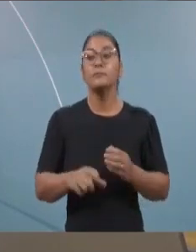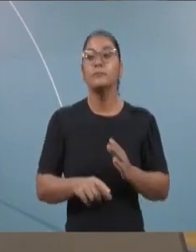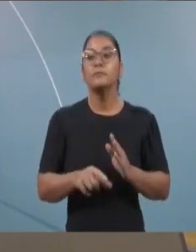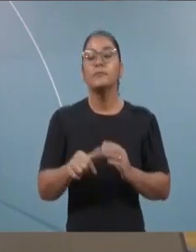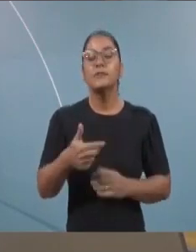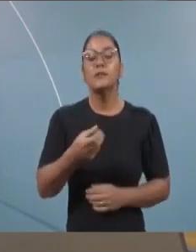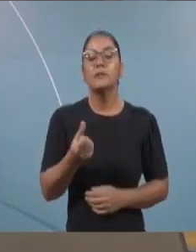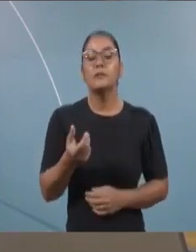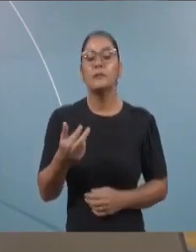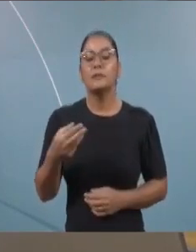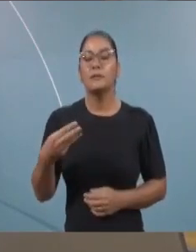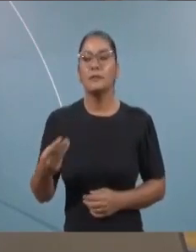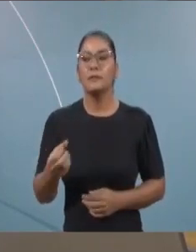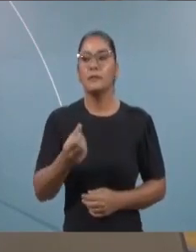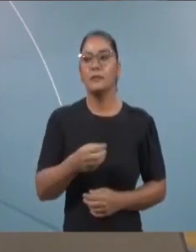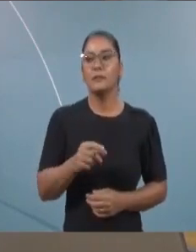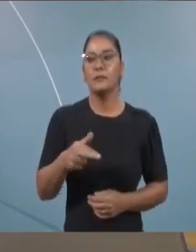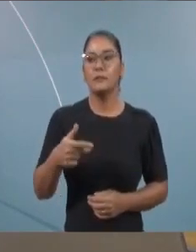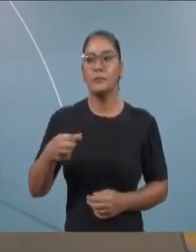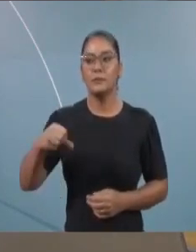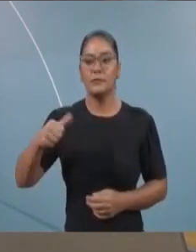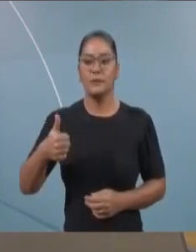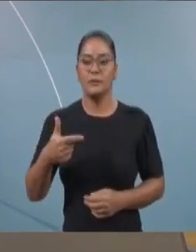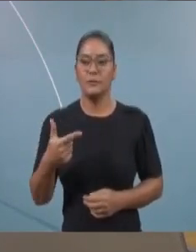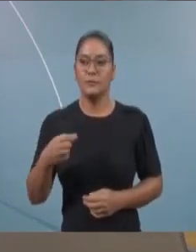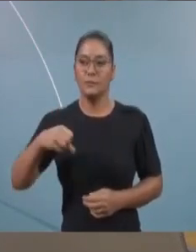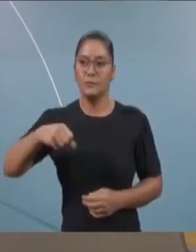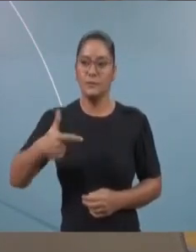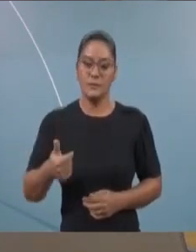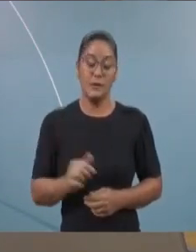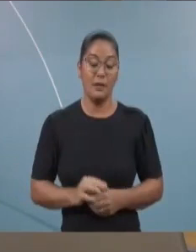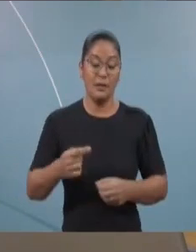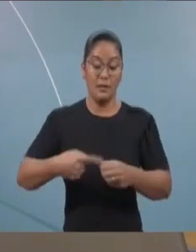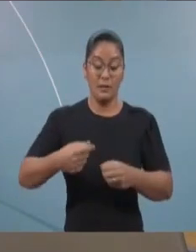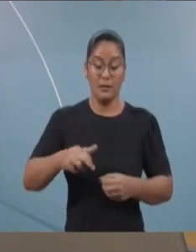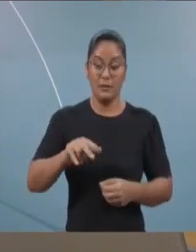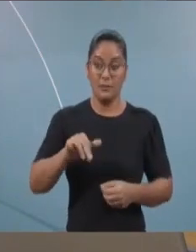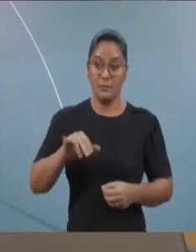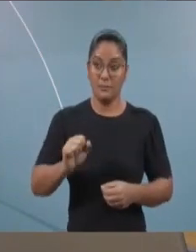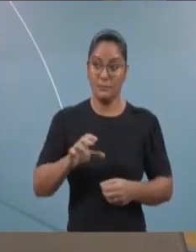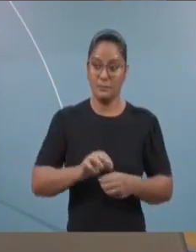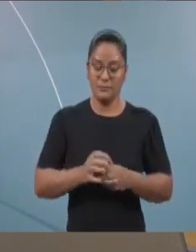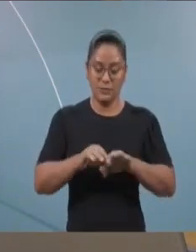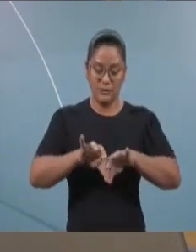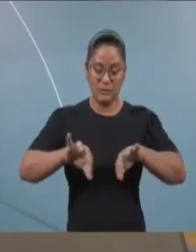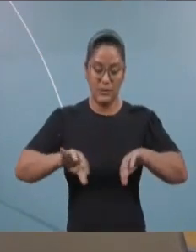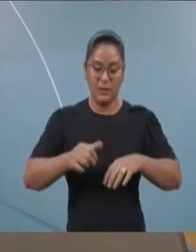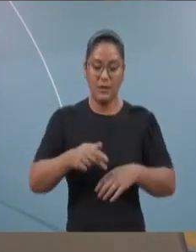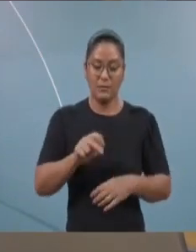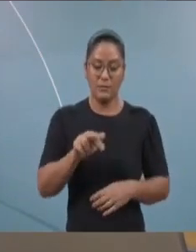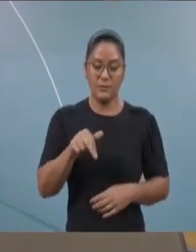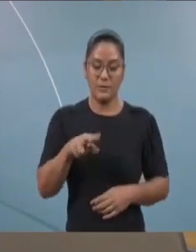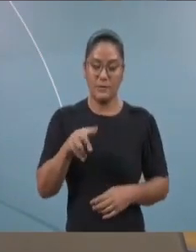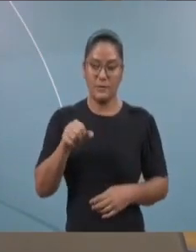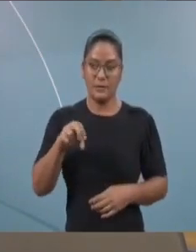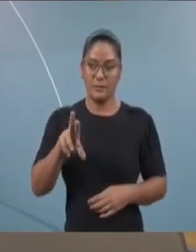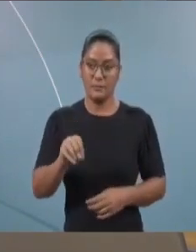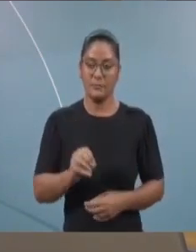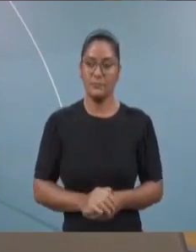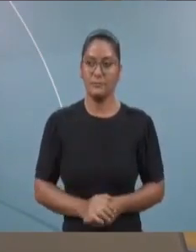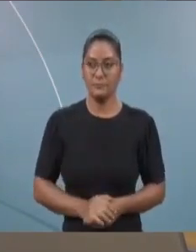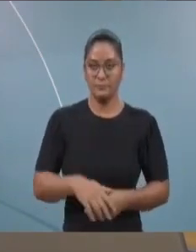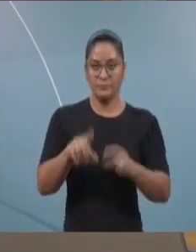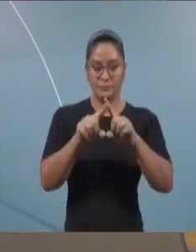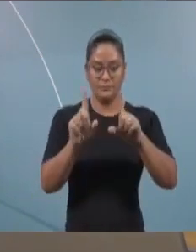6303 26 de junho de 92 que cria o município de Triunfo potiguá desmembrado do município de Augusto Severo projeto